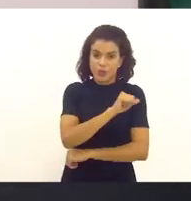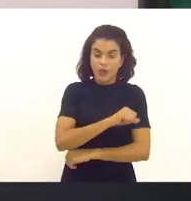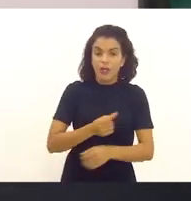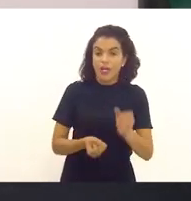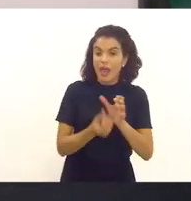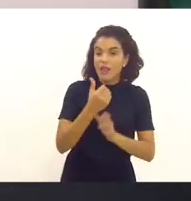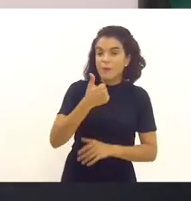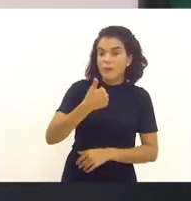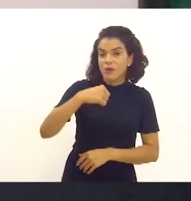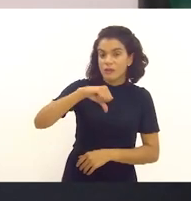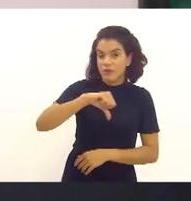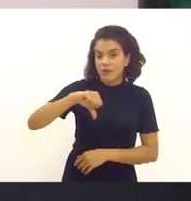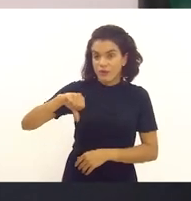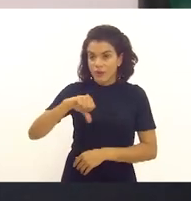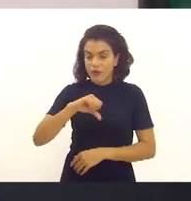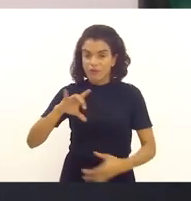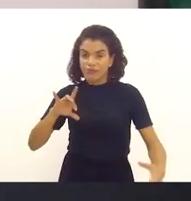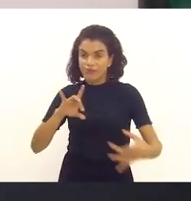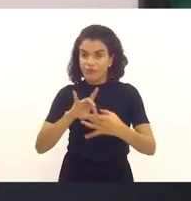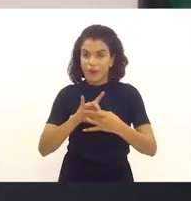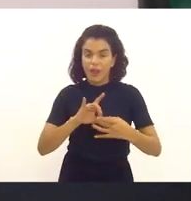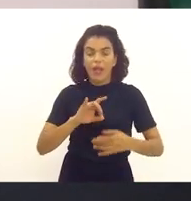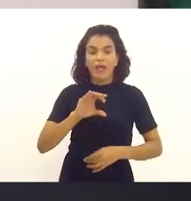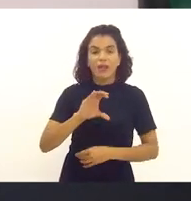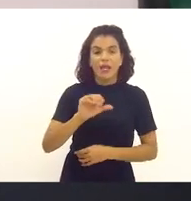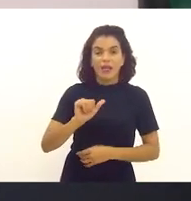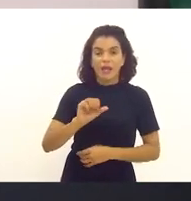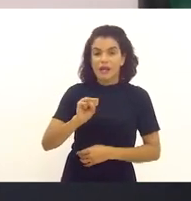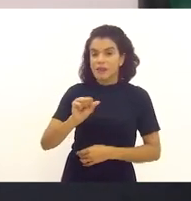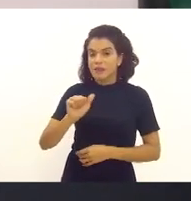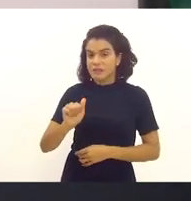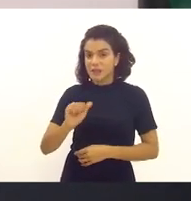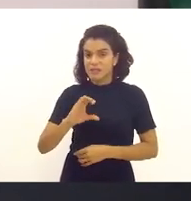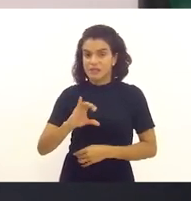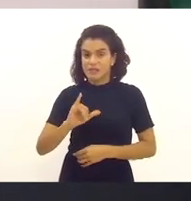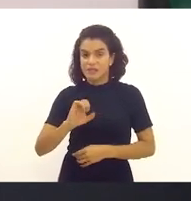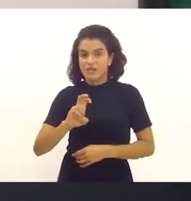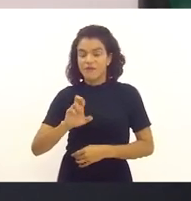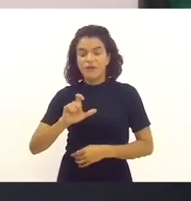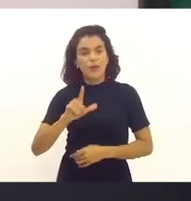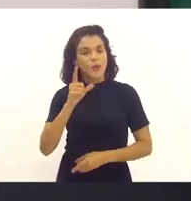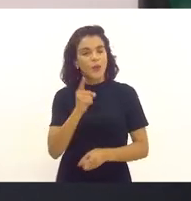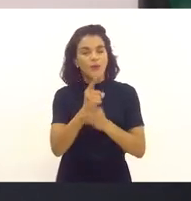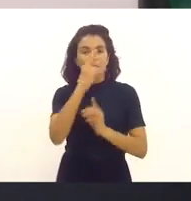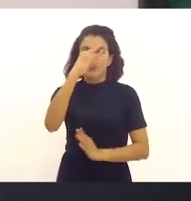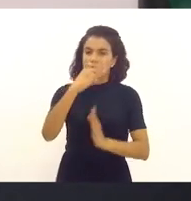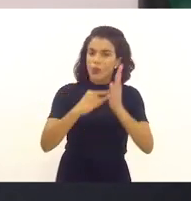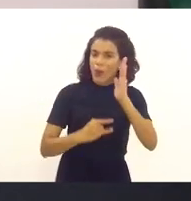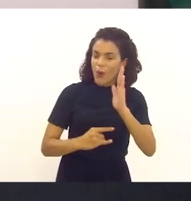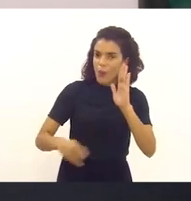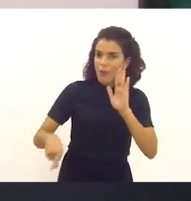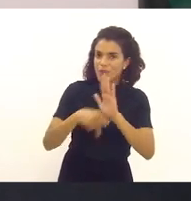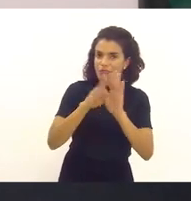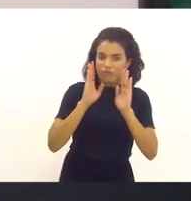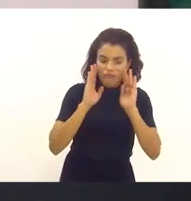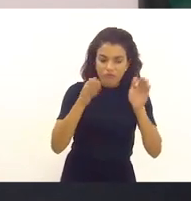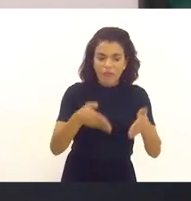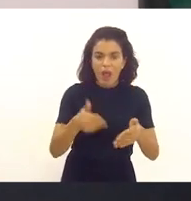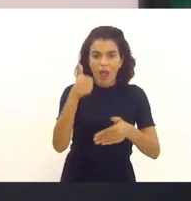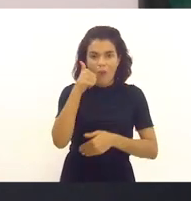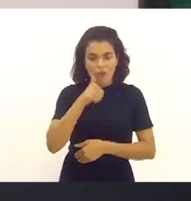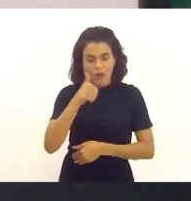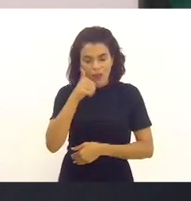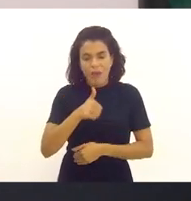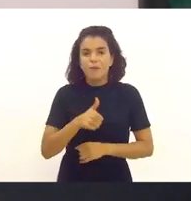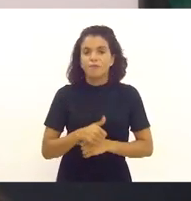que é ligada à Casa Civil E lá nós encontramos o dossiê mulher também dados muito importante alguns já